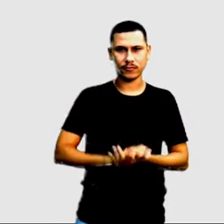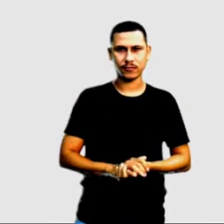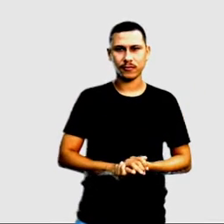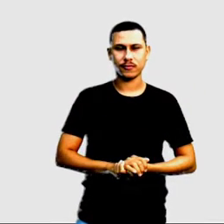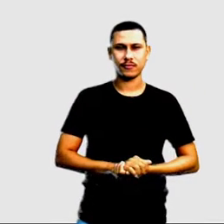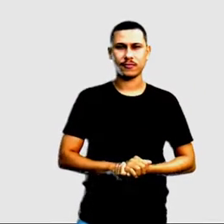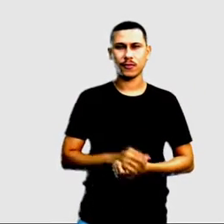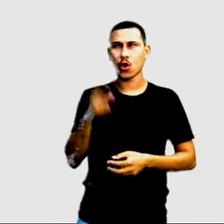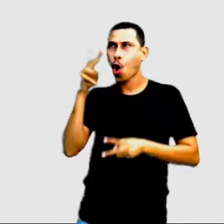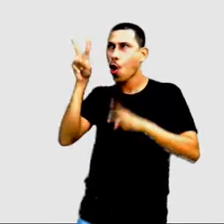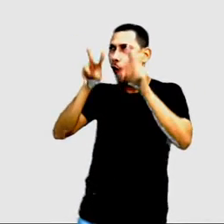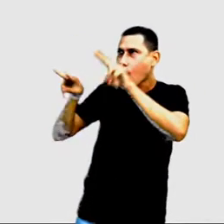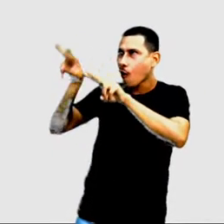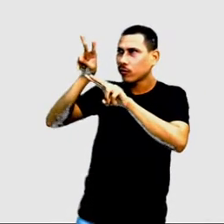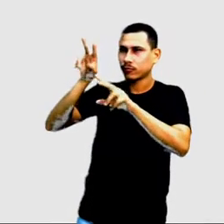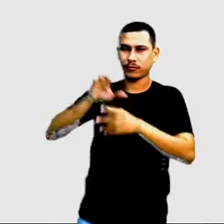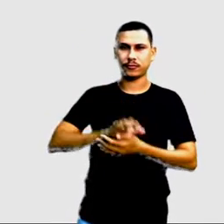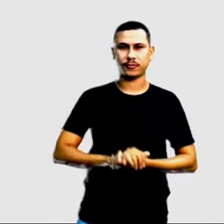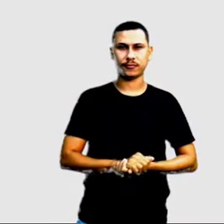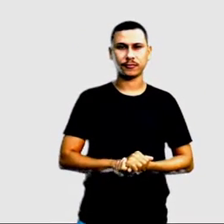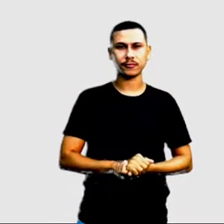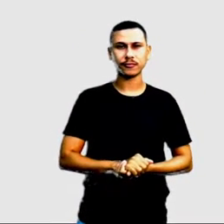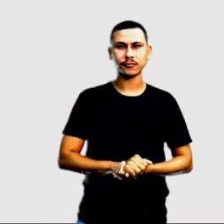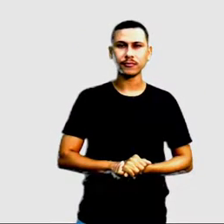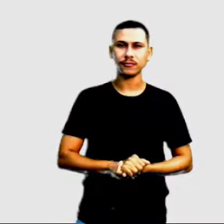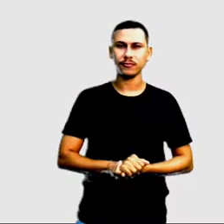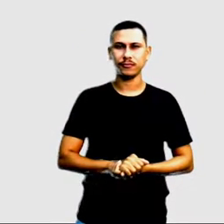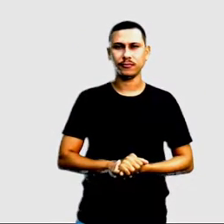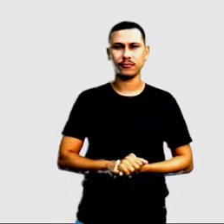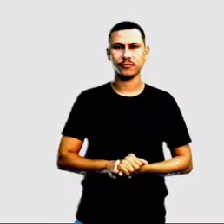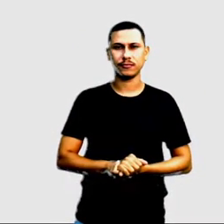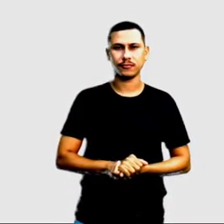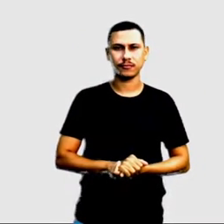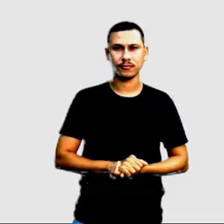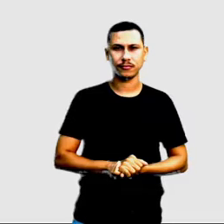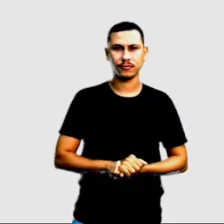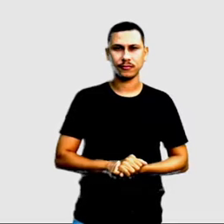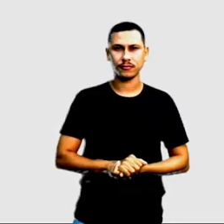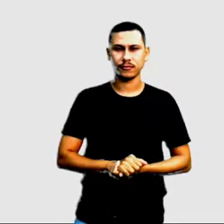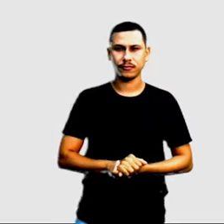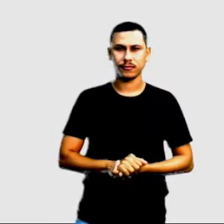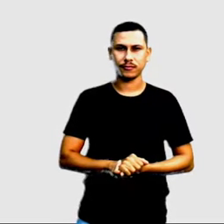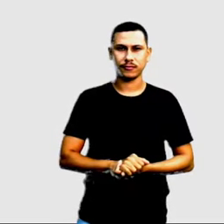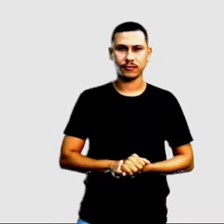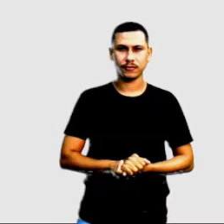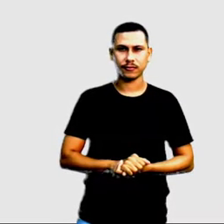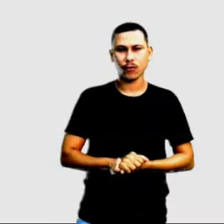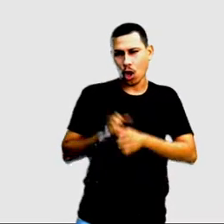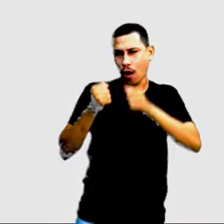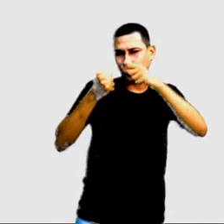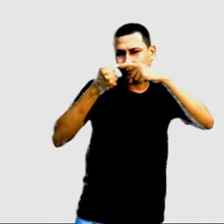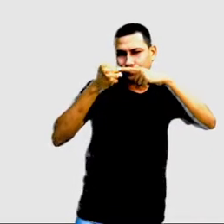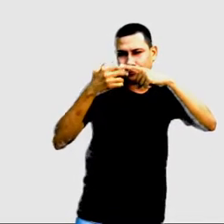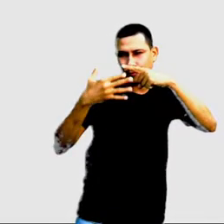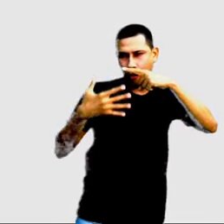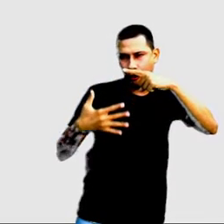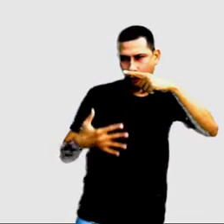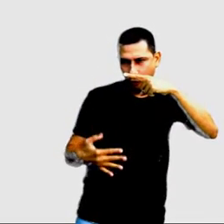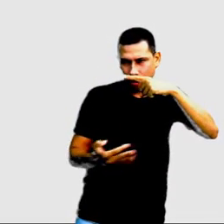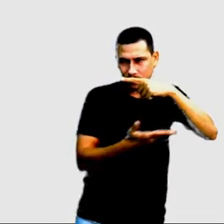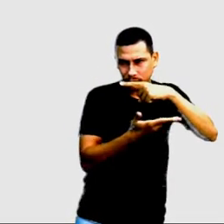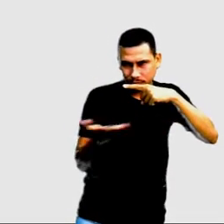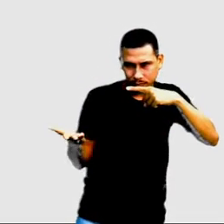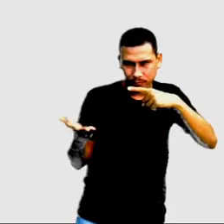need a ticket? Yes, you do. No, you don't. Vamos explicar isso aqui para vocês, tá